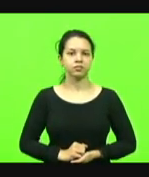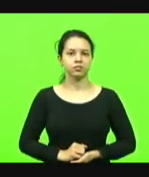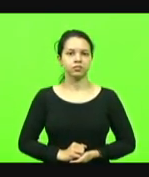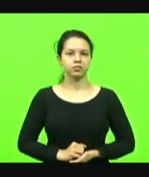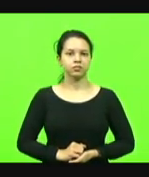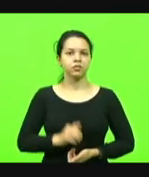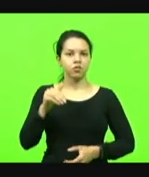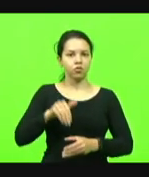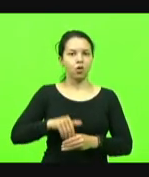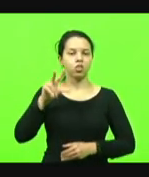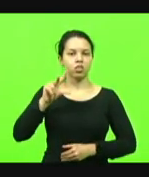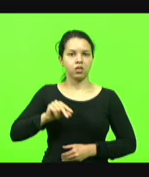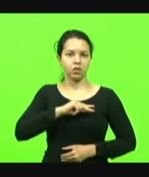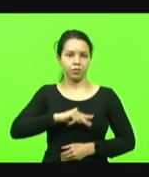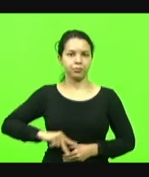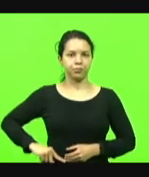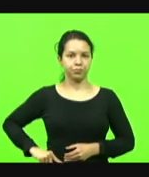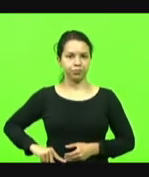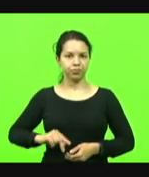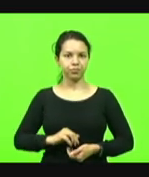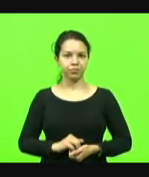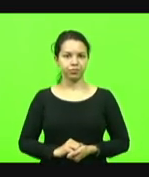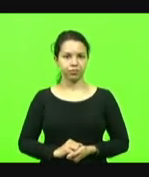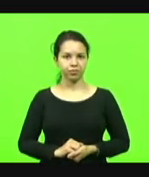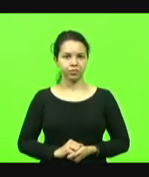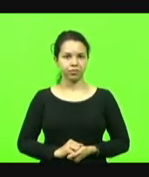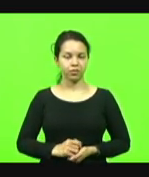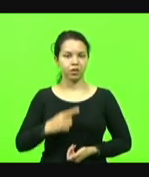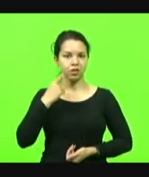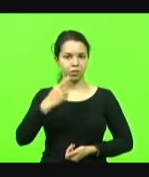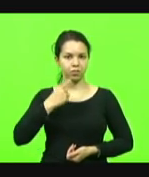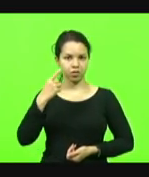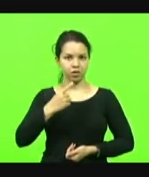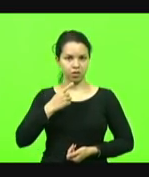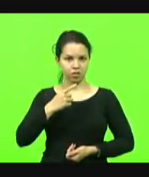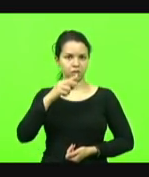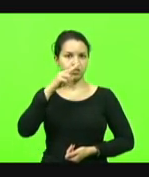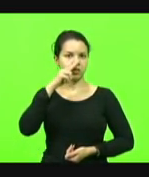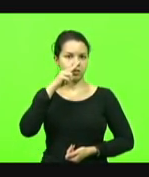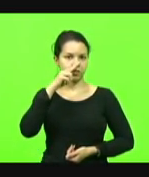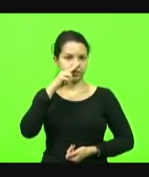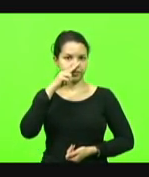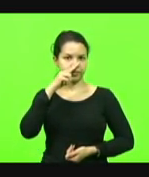Voto não, senhor presidente. Como vota deputado Nazareno Martins?